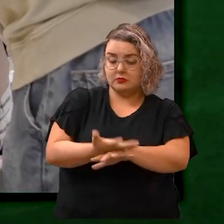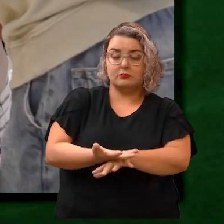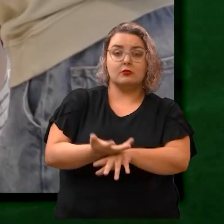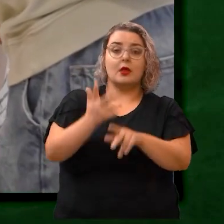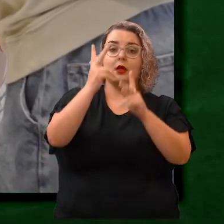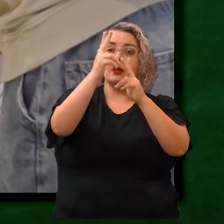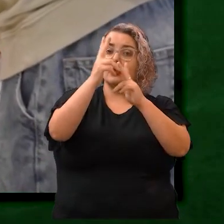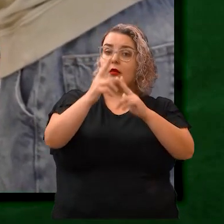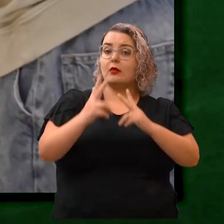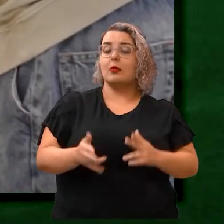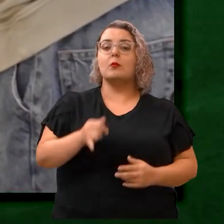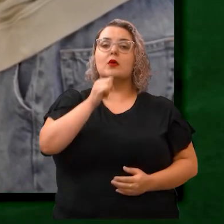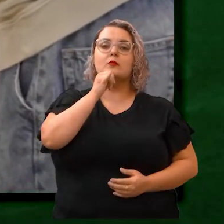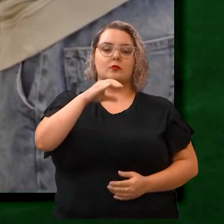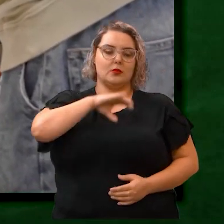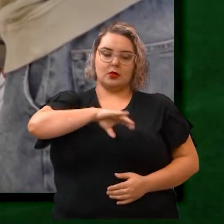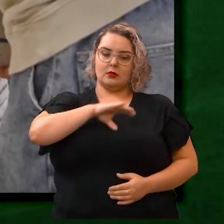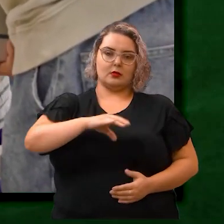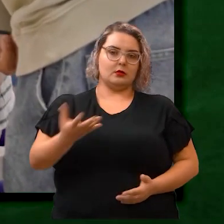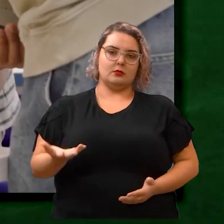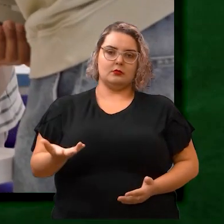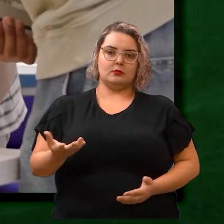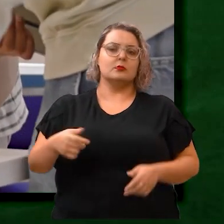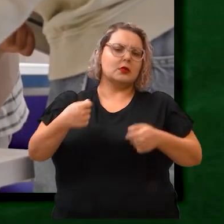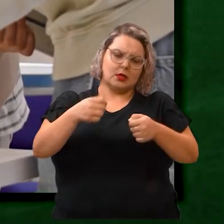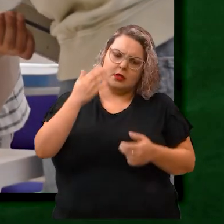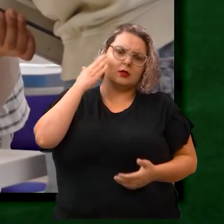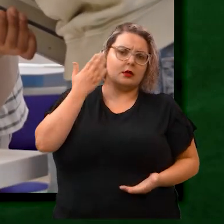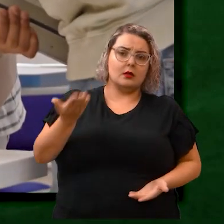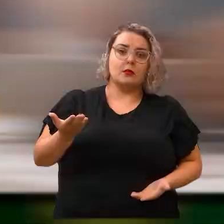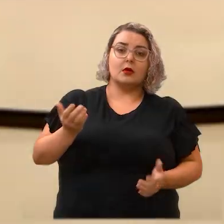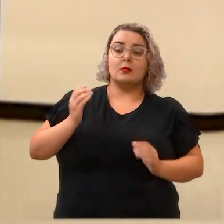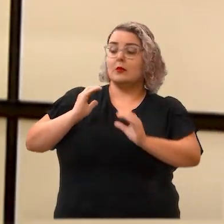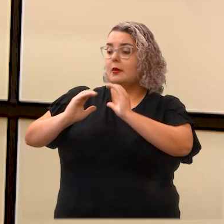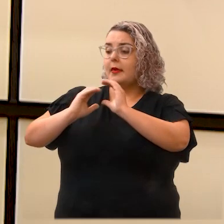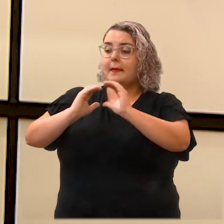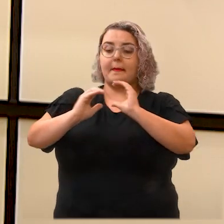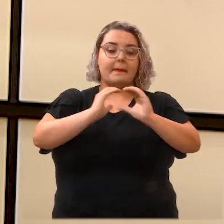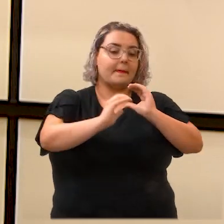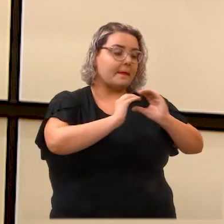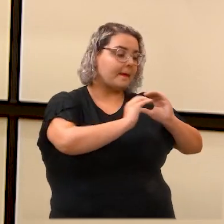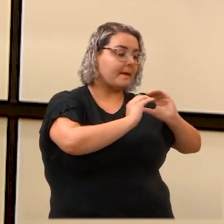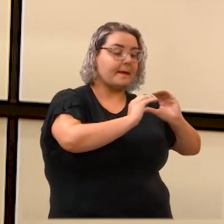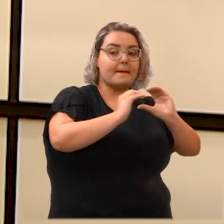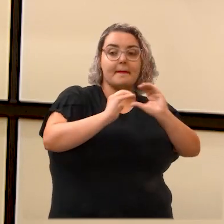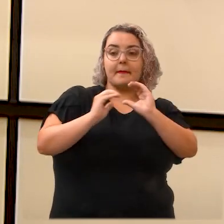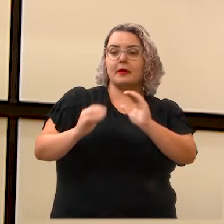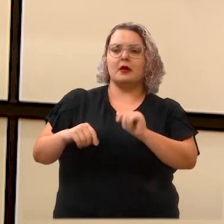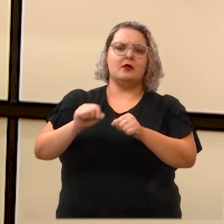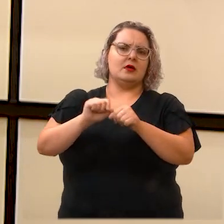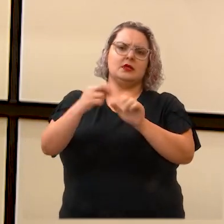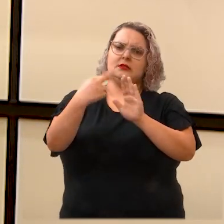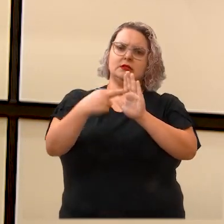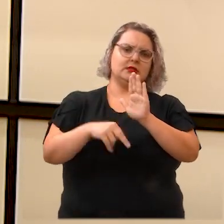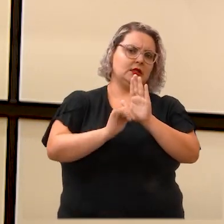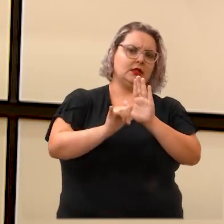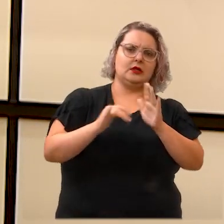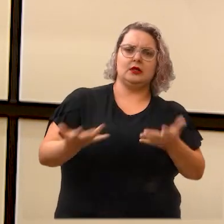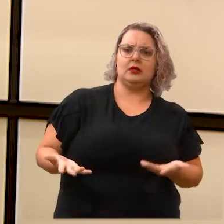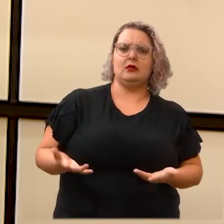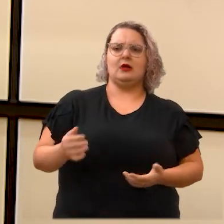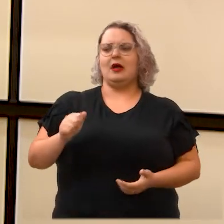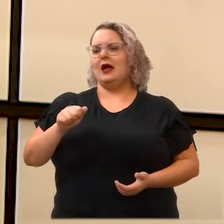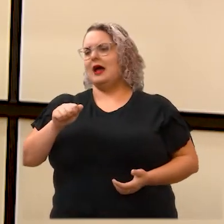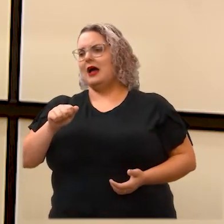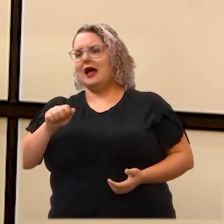mesmas por exemplo português você tem que saber porque você se comunica a todo instante você faz relatórios você vai alto